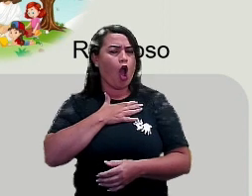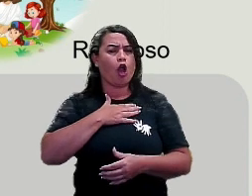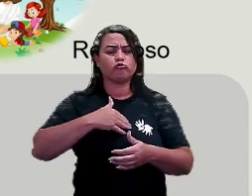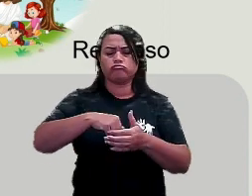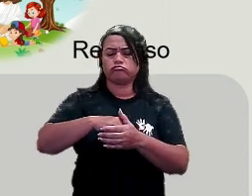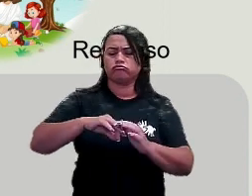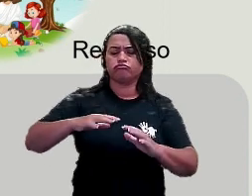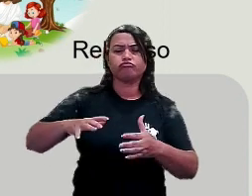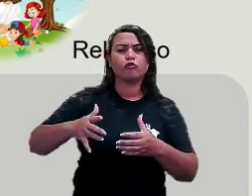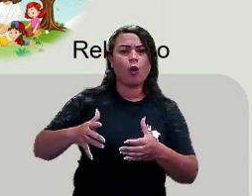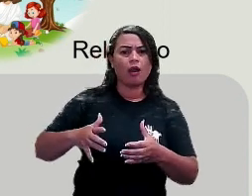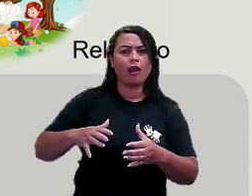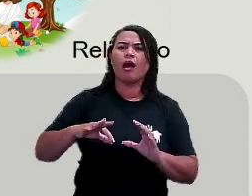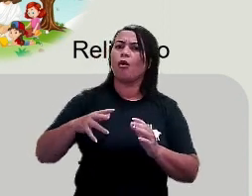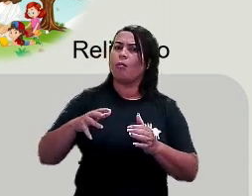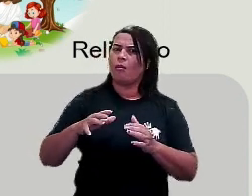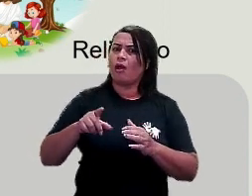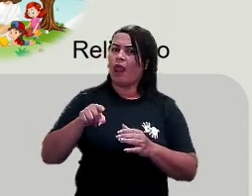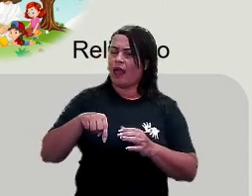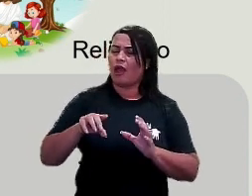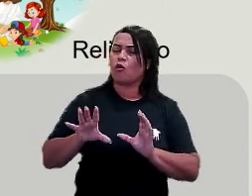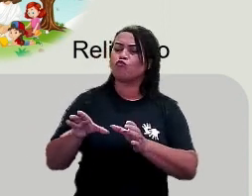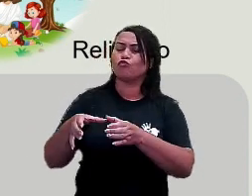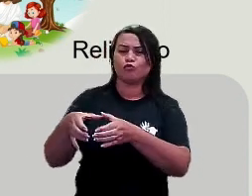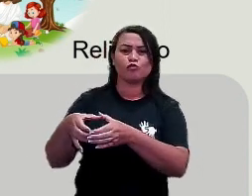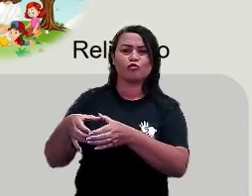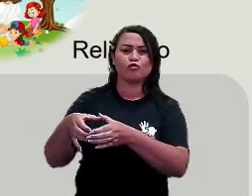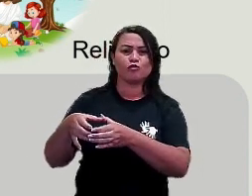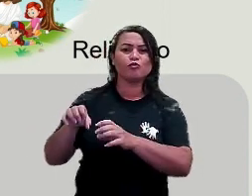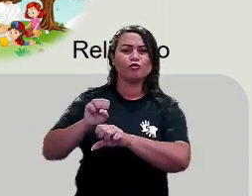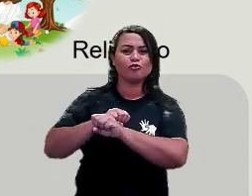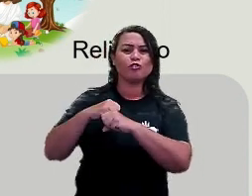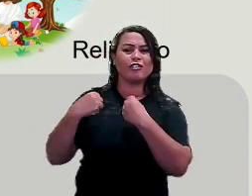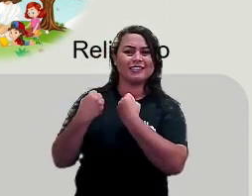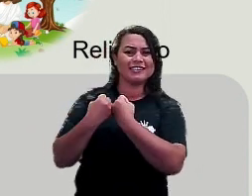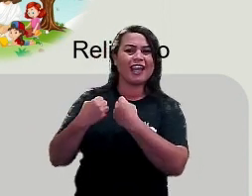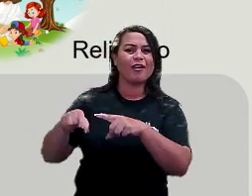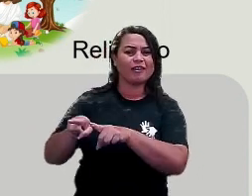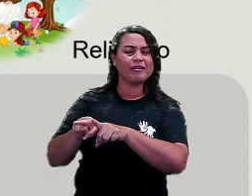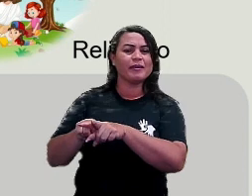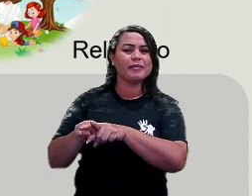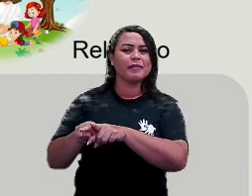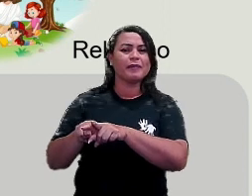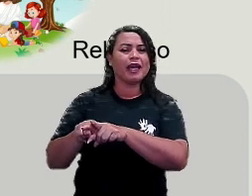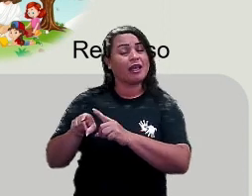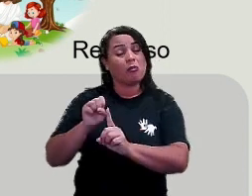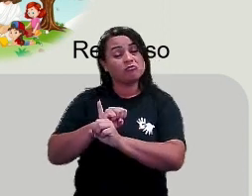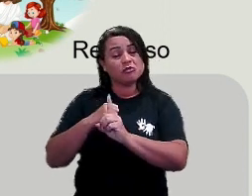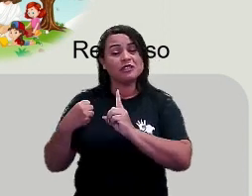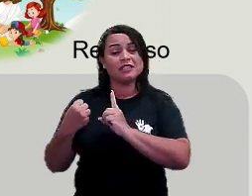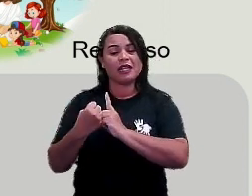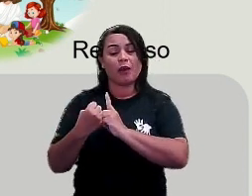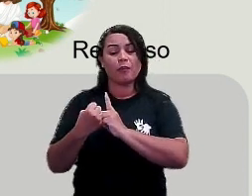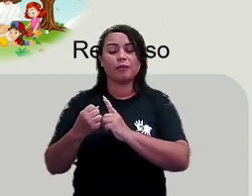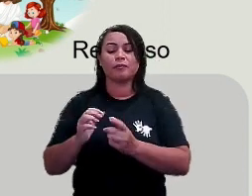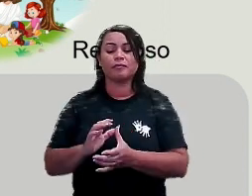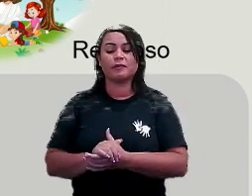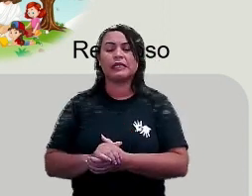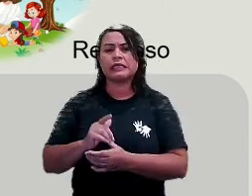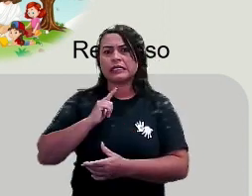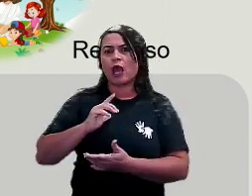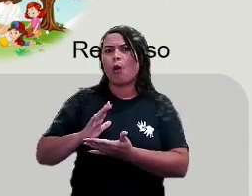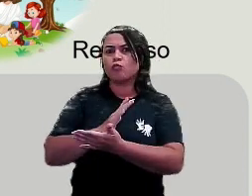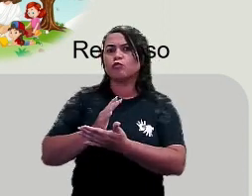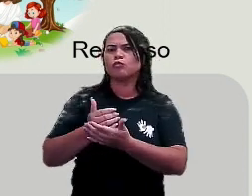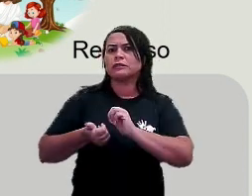bola, o futebol aquilo ali é um grupo social. Se você frequenta algum esporte,